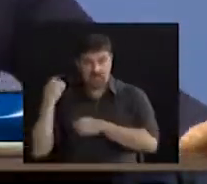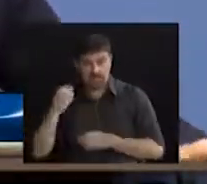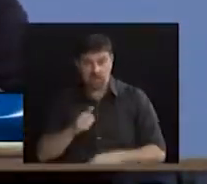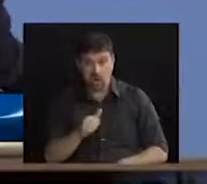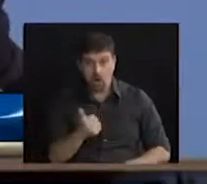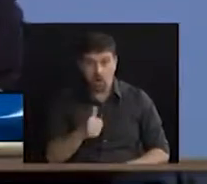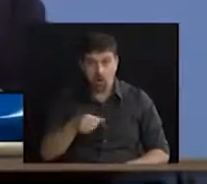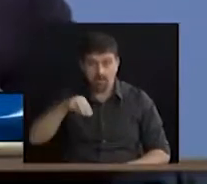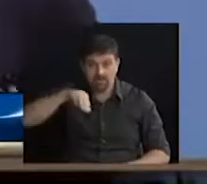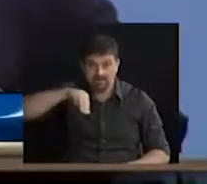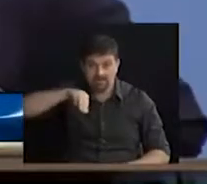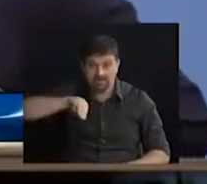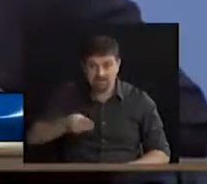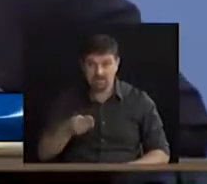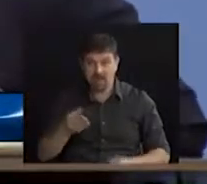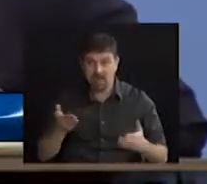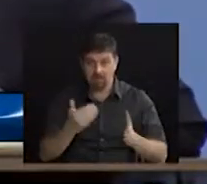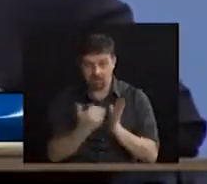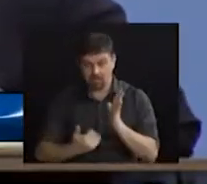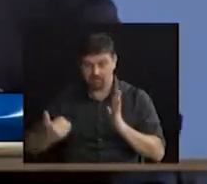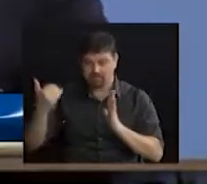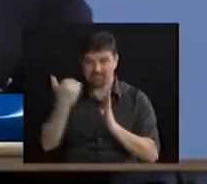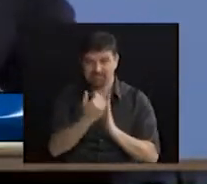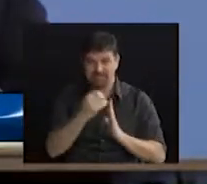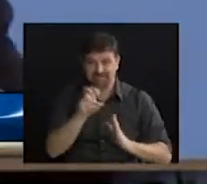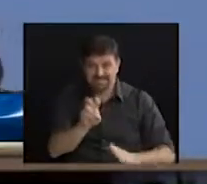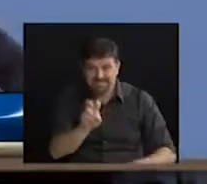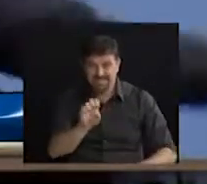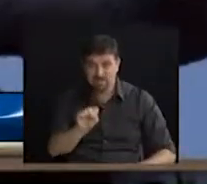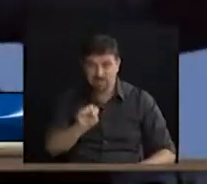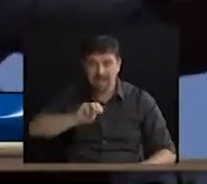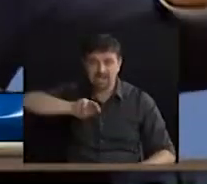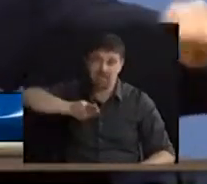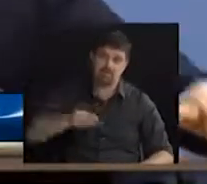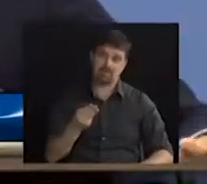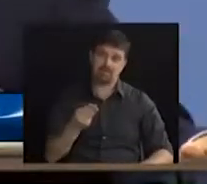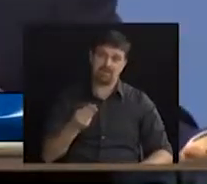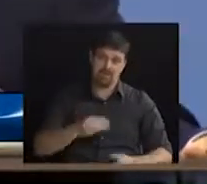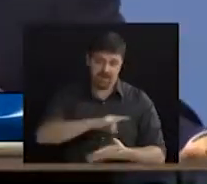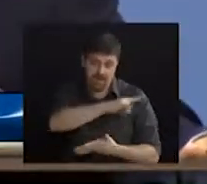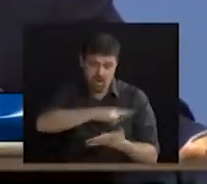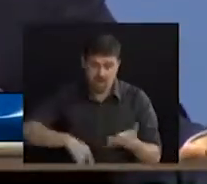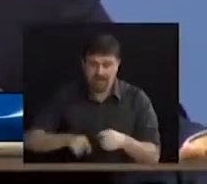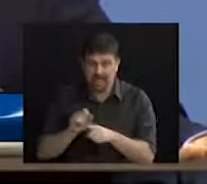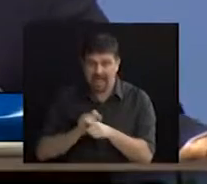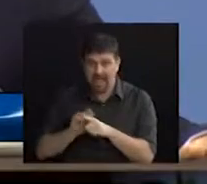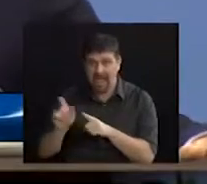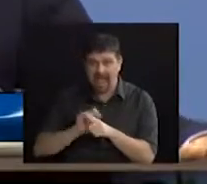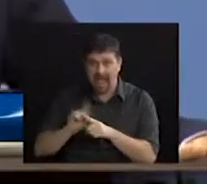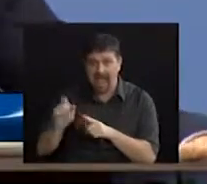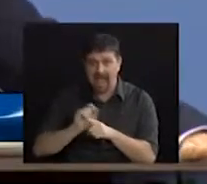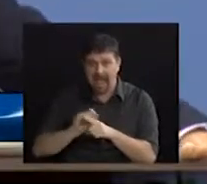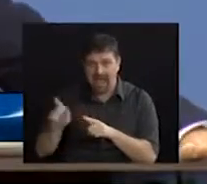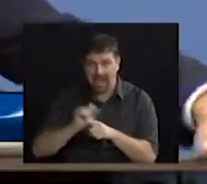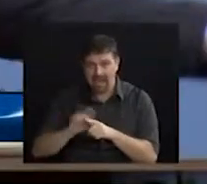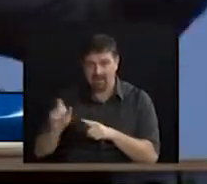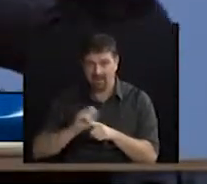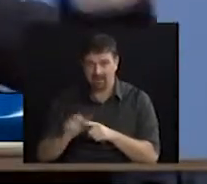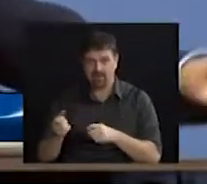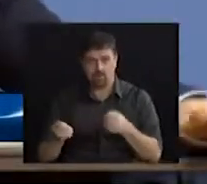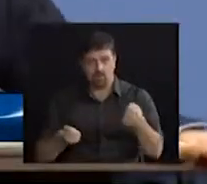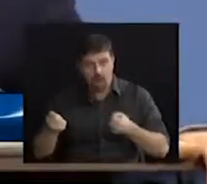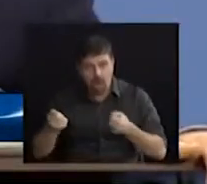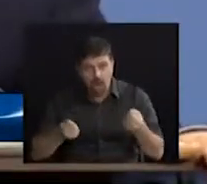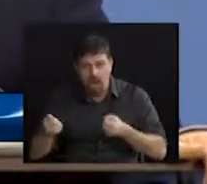ano, agora vai se gastar 58 milhões. E o contrato de locação de veículos também, veículos leves, que